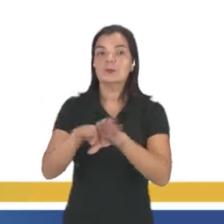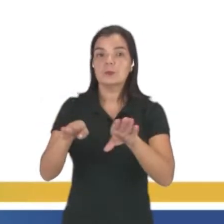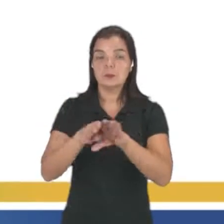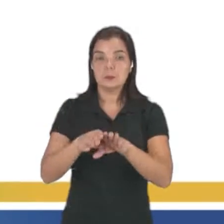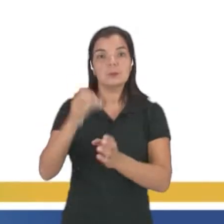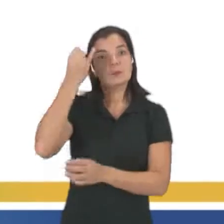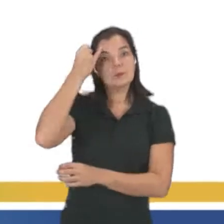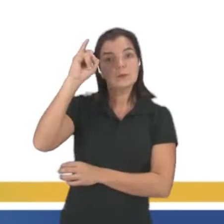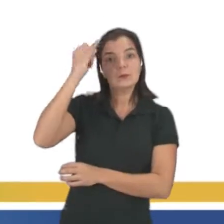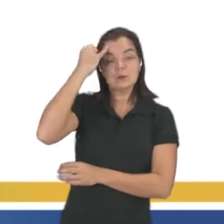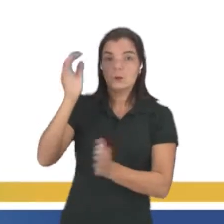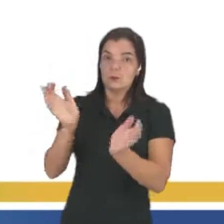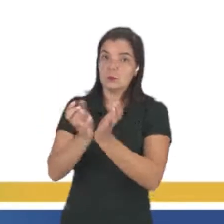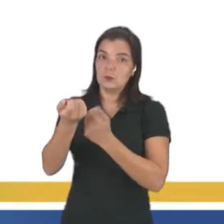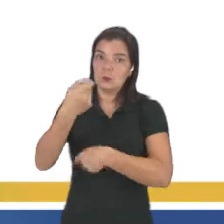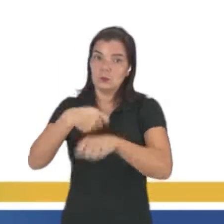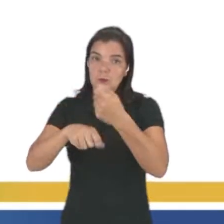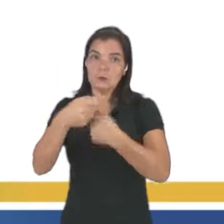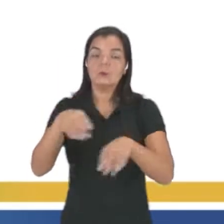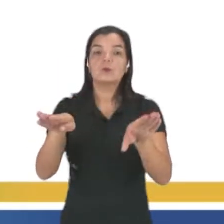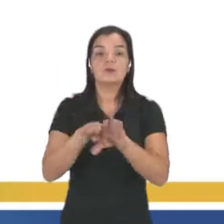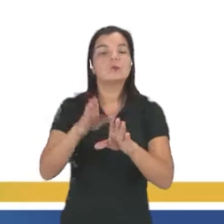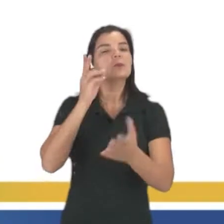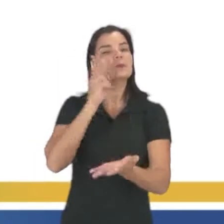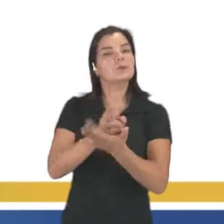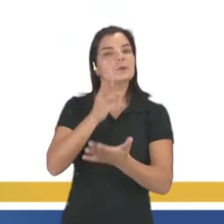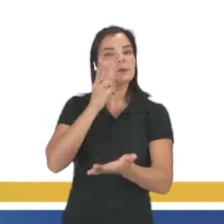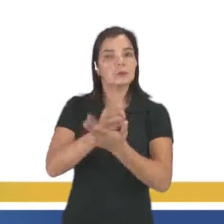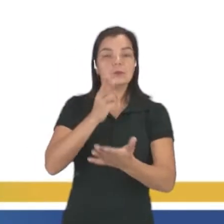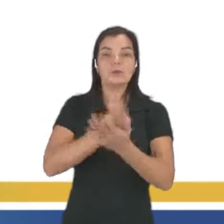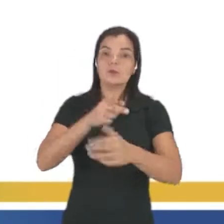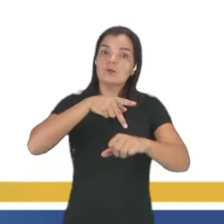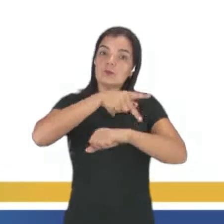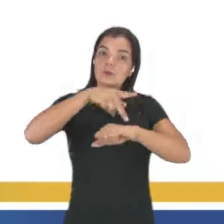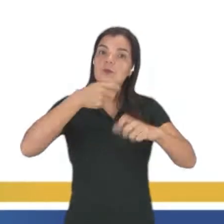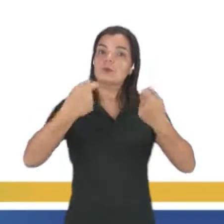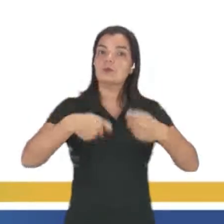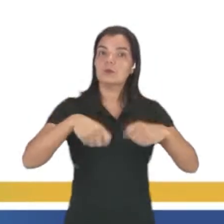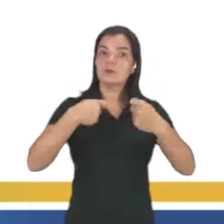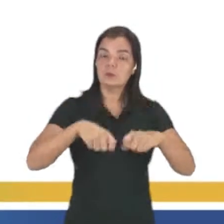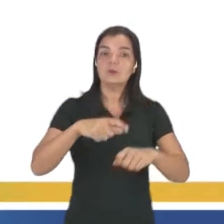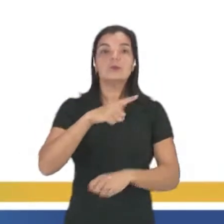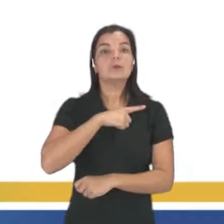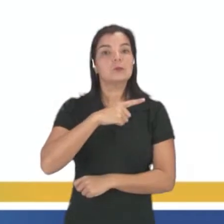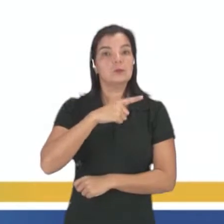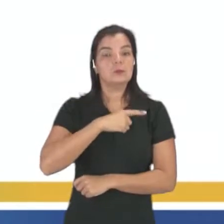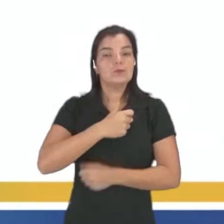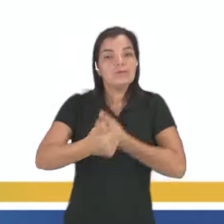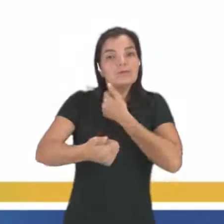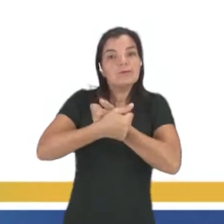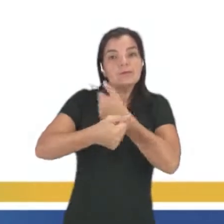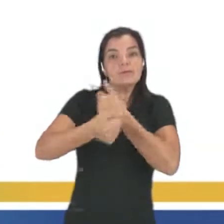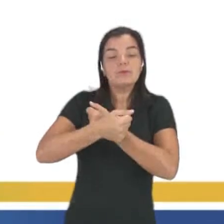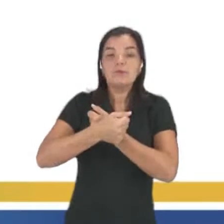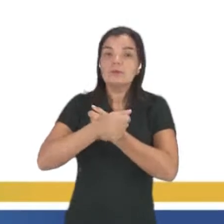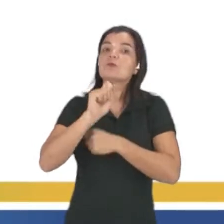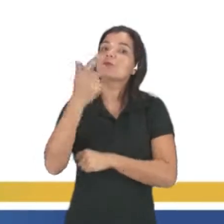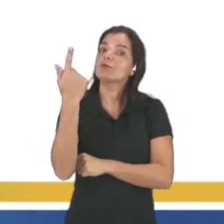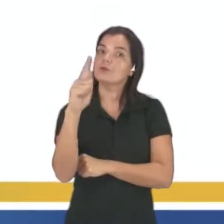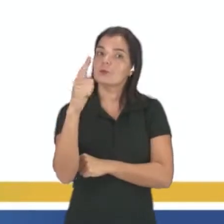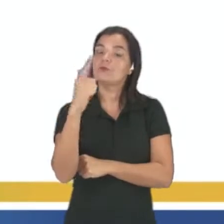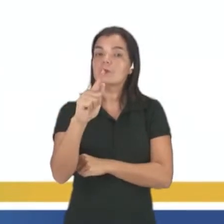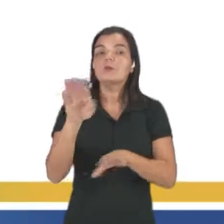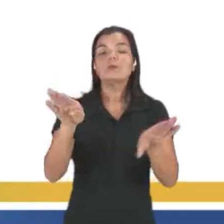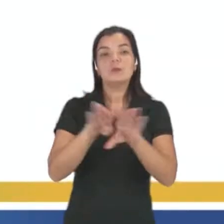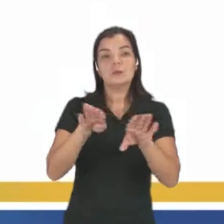a criação de um bloco econômico, geralmente os países precisam possuir proximidade geográfica, estar